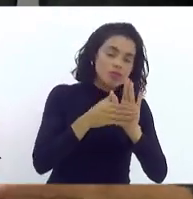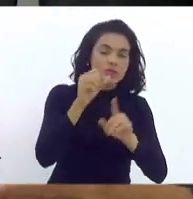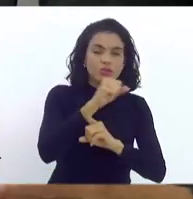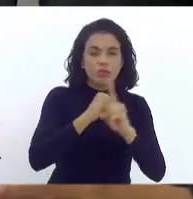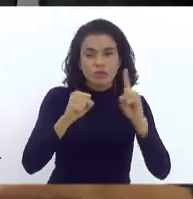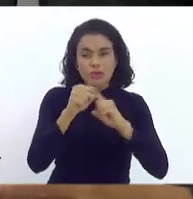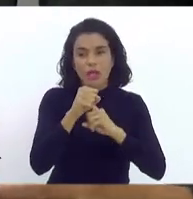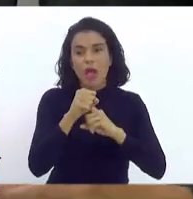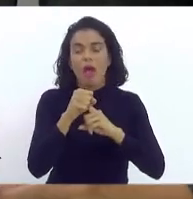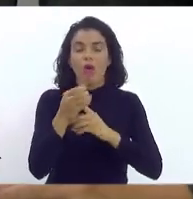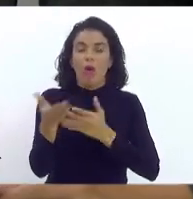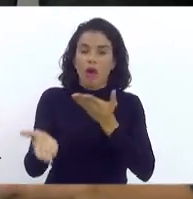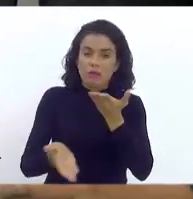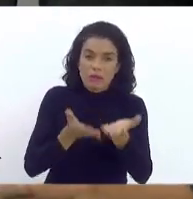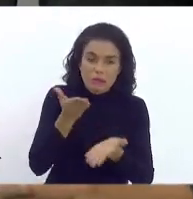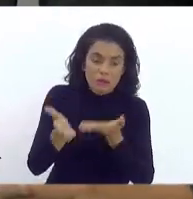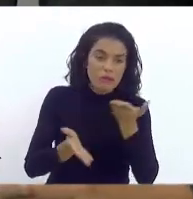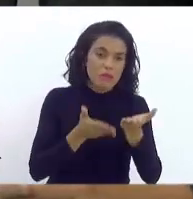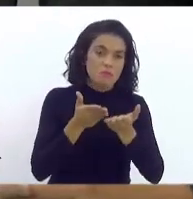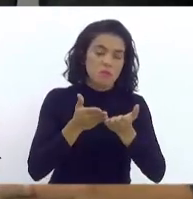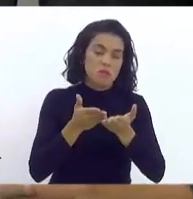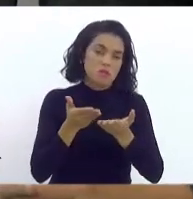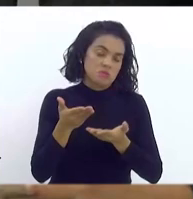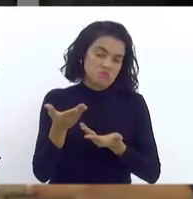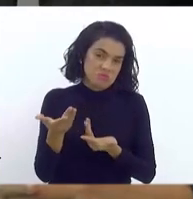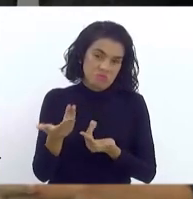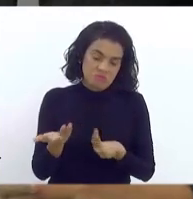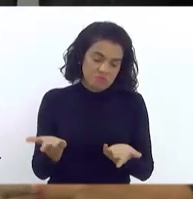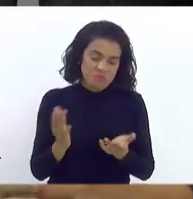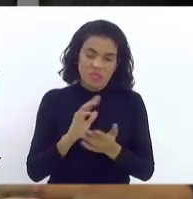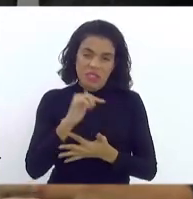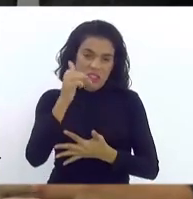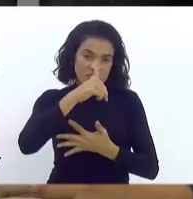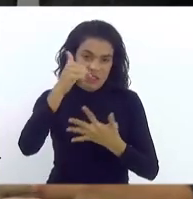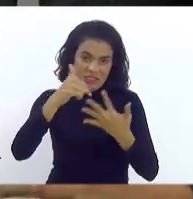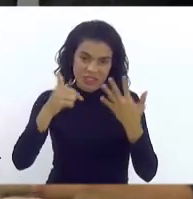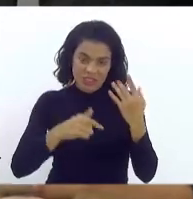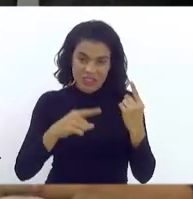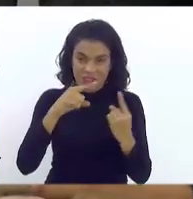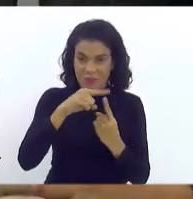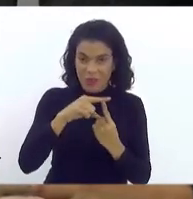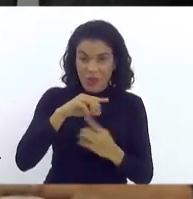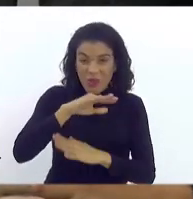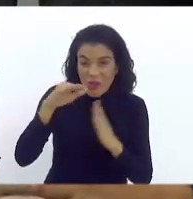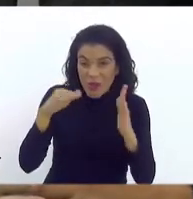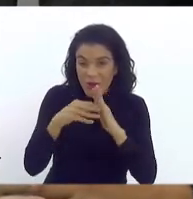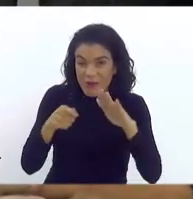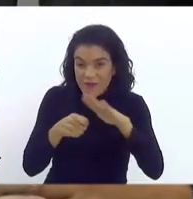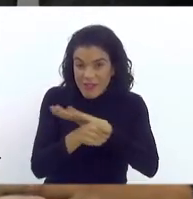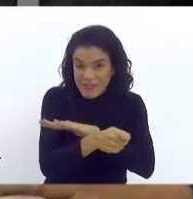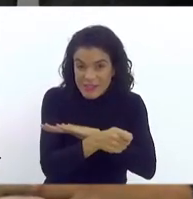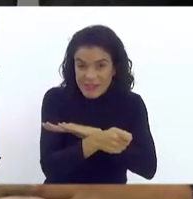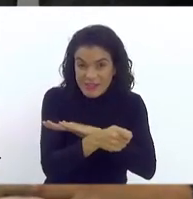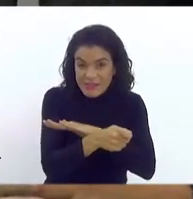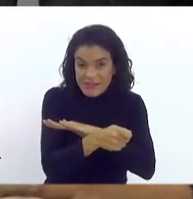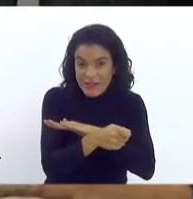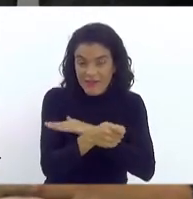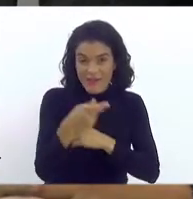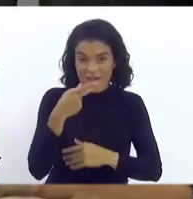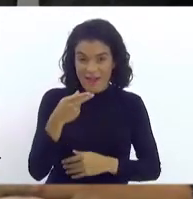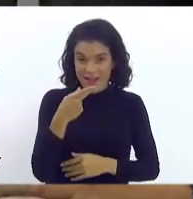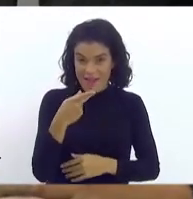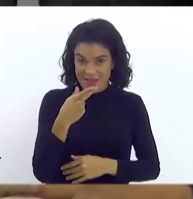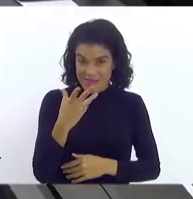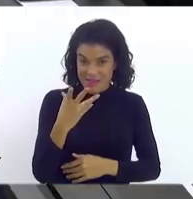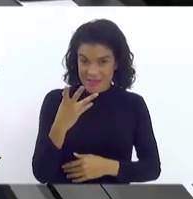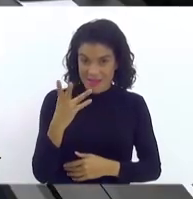melhor prestação de serviço, investimentos de todos os tipos. Mas todos os investimentos que foram ali falados ali, eles